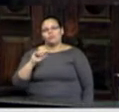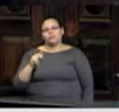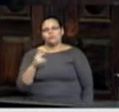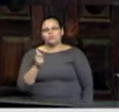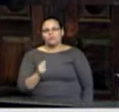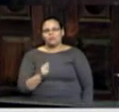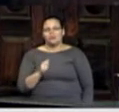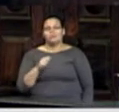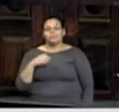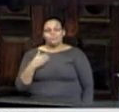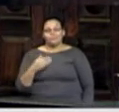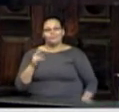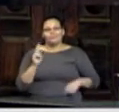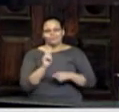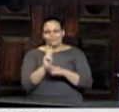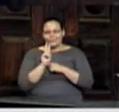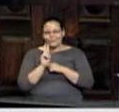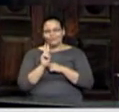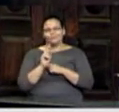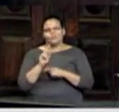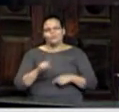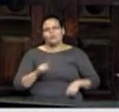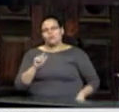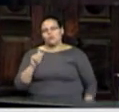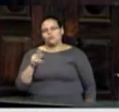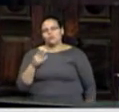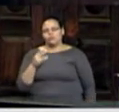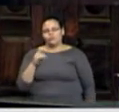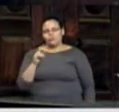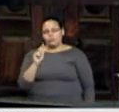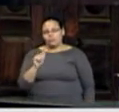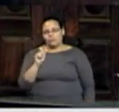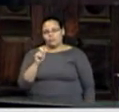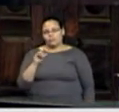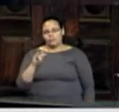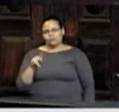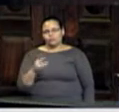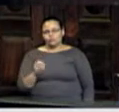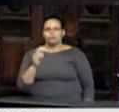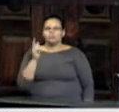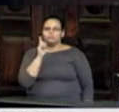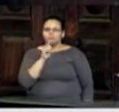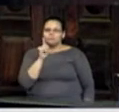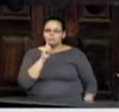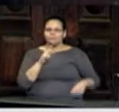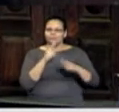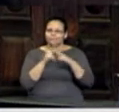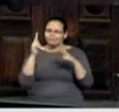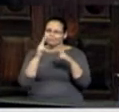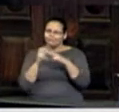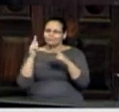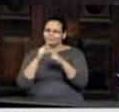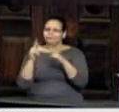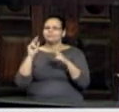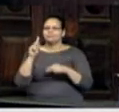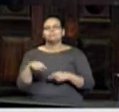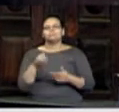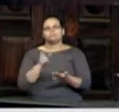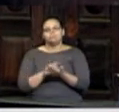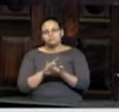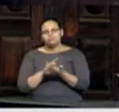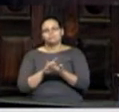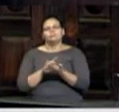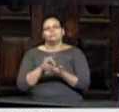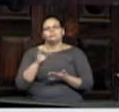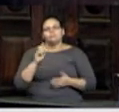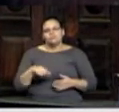dizer que, com a tomada de empréstimo, o Garotinho e Rosinha conseguirão maquiar a real situação financeira do município.